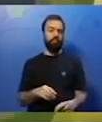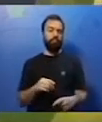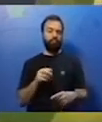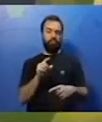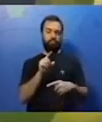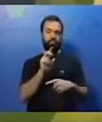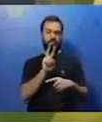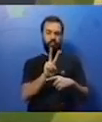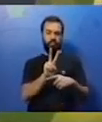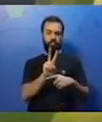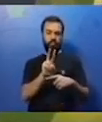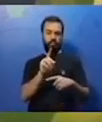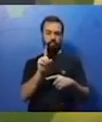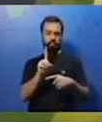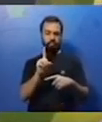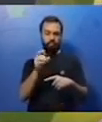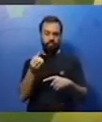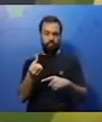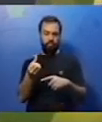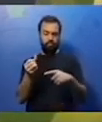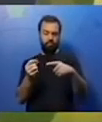216 sobre